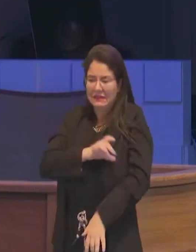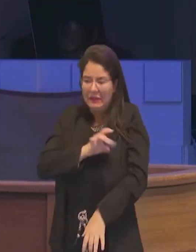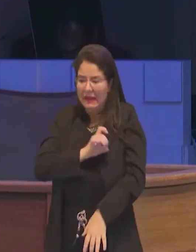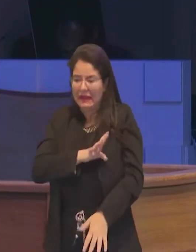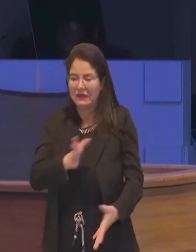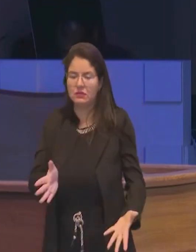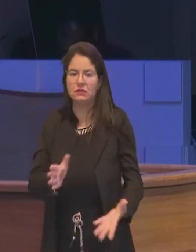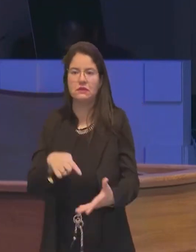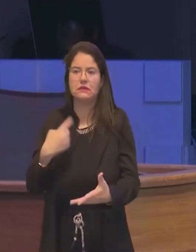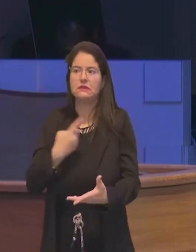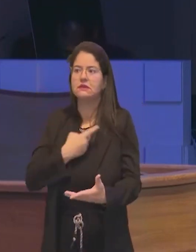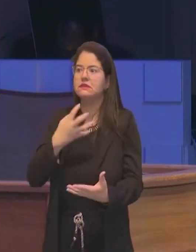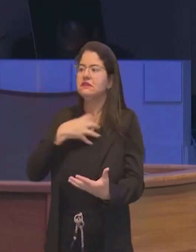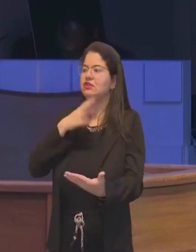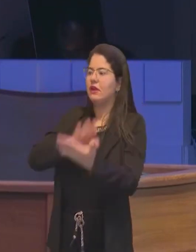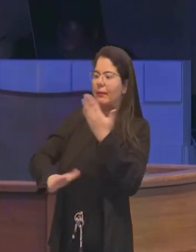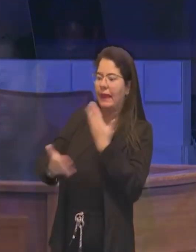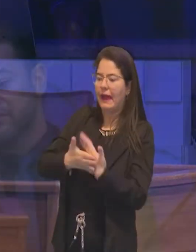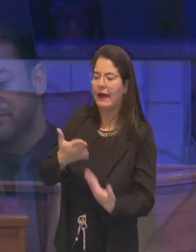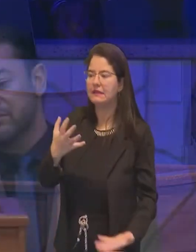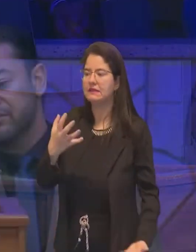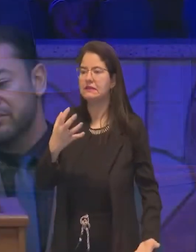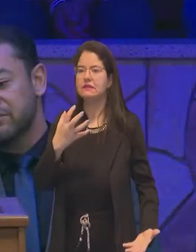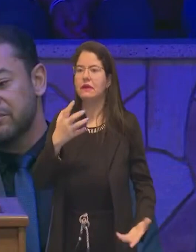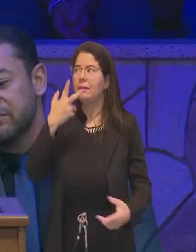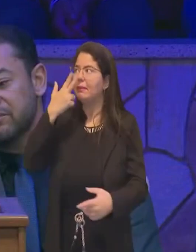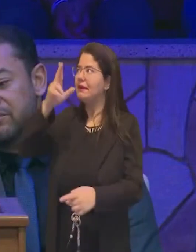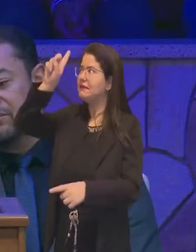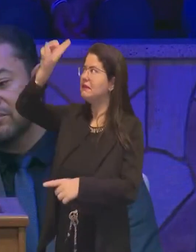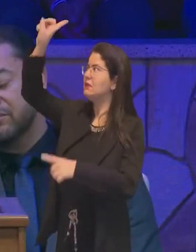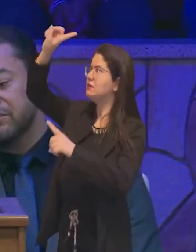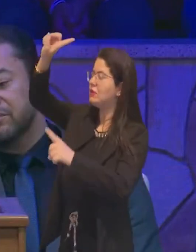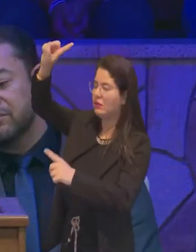Nos sentimos ameaçados por Deus.